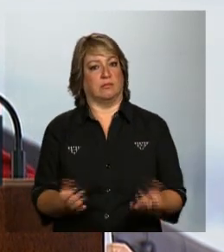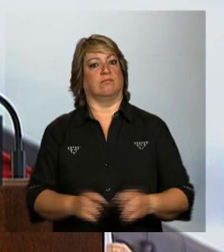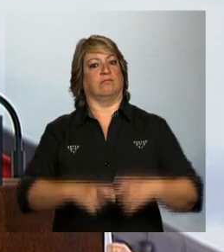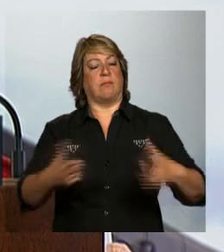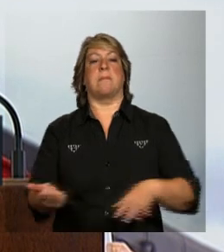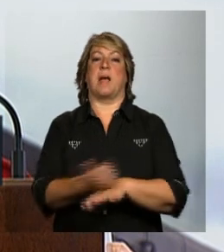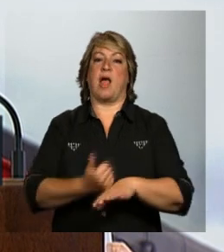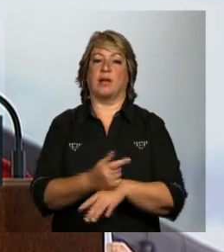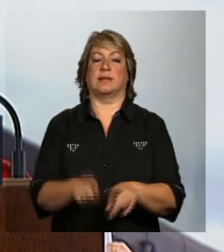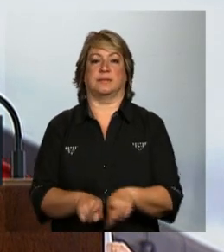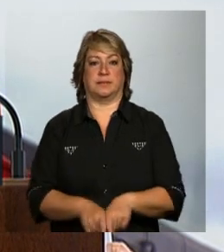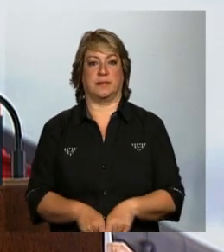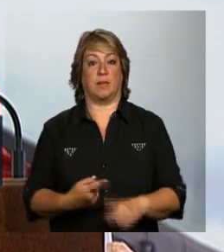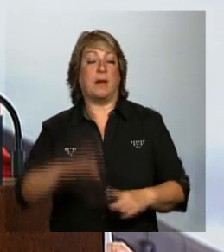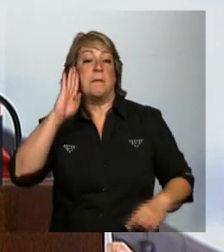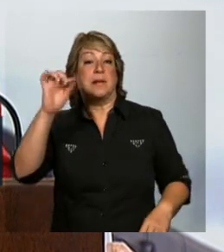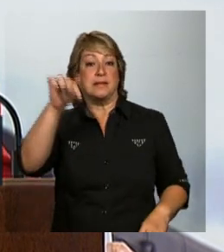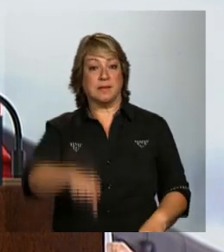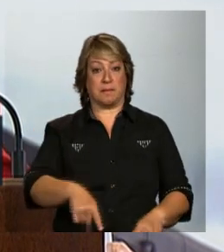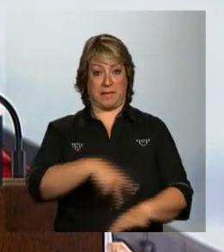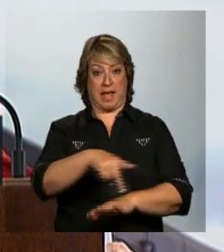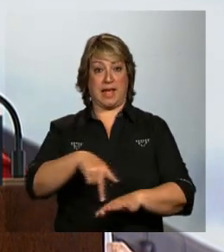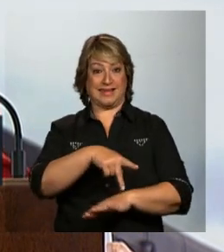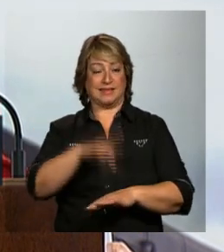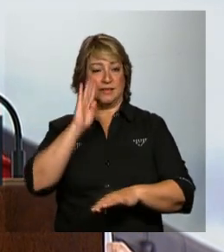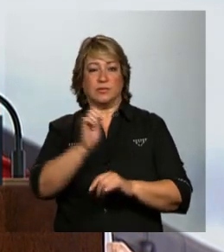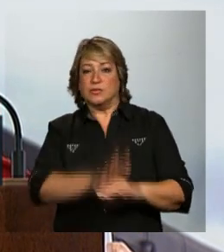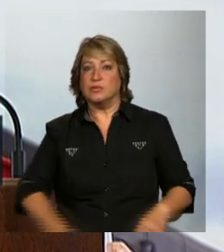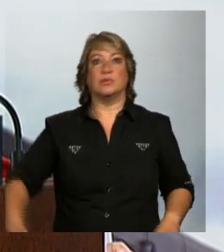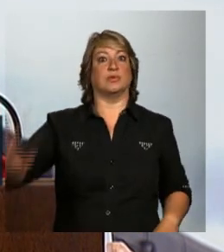e principalmente num país de dimensões continentais